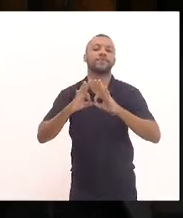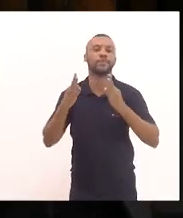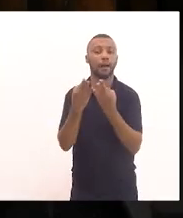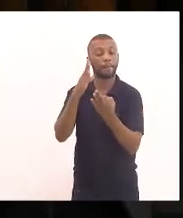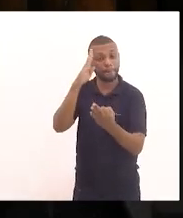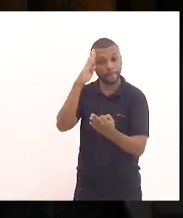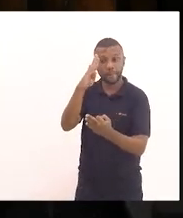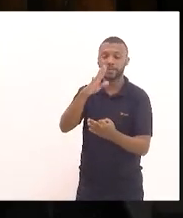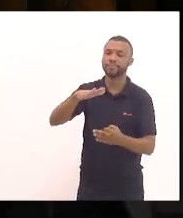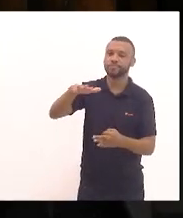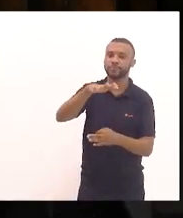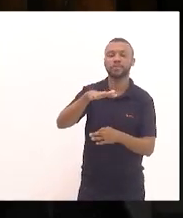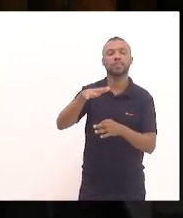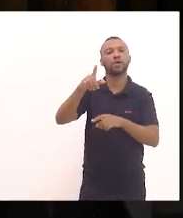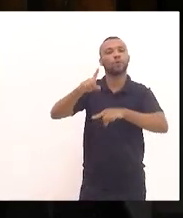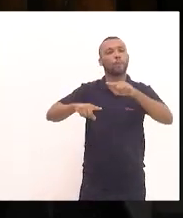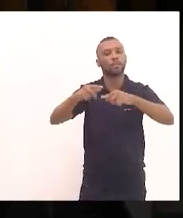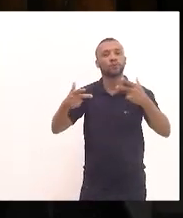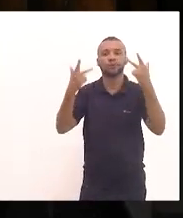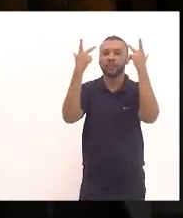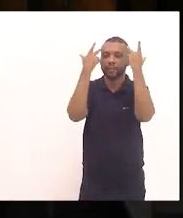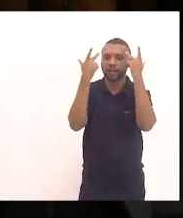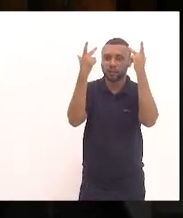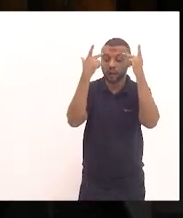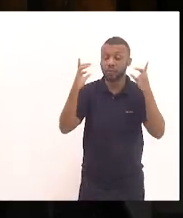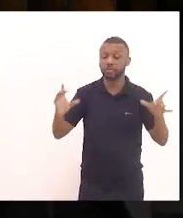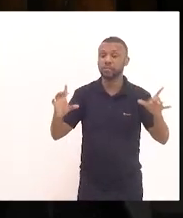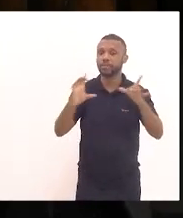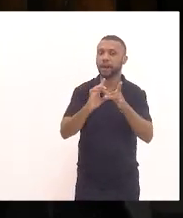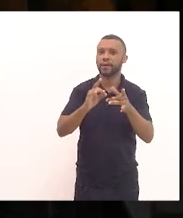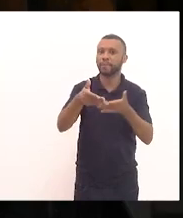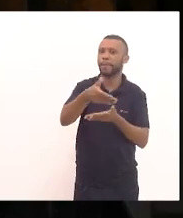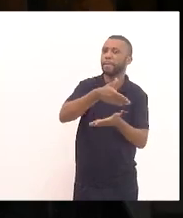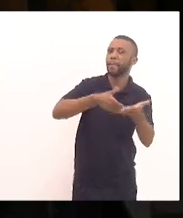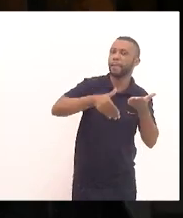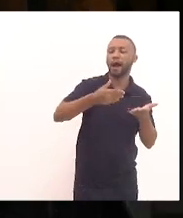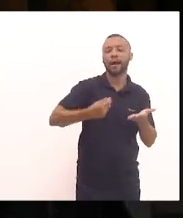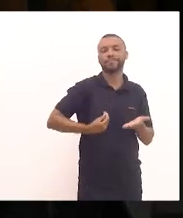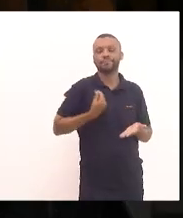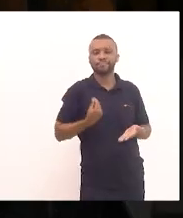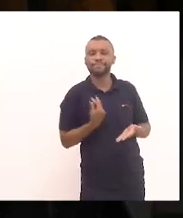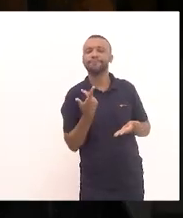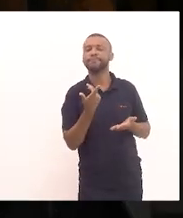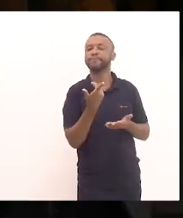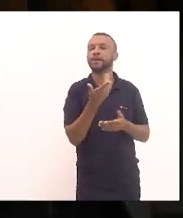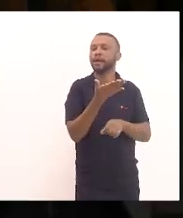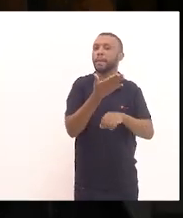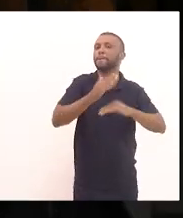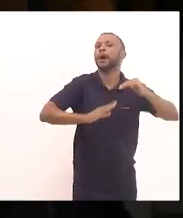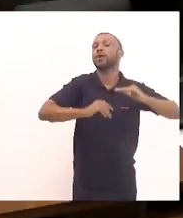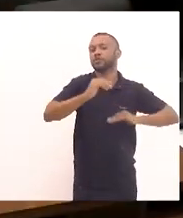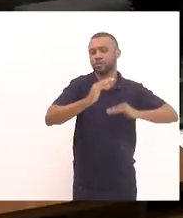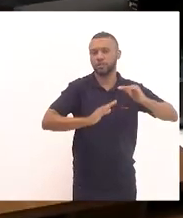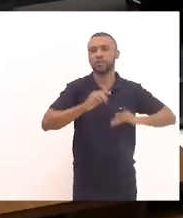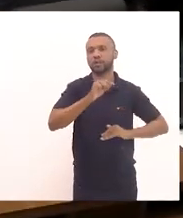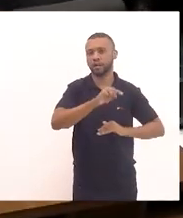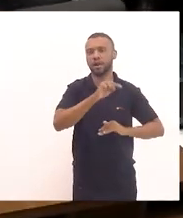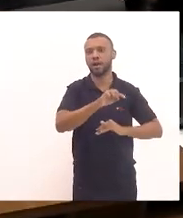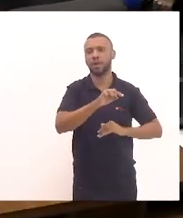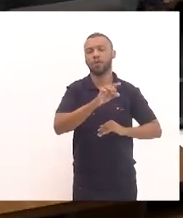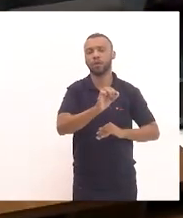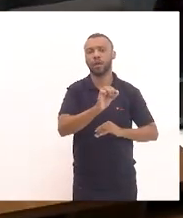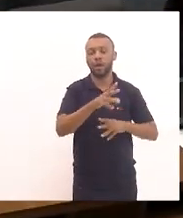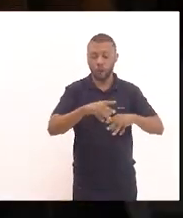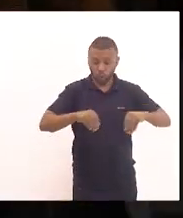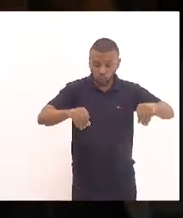a agricultura orgânica, integrada, biológica, que pratica a recuperação